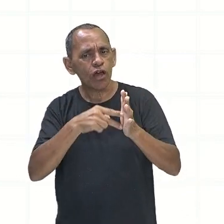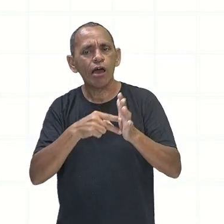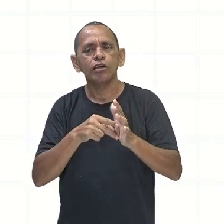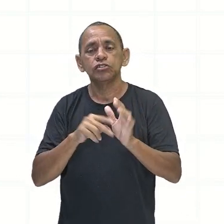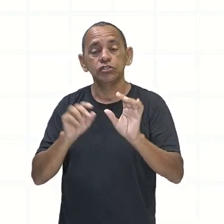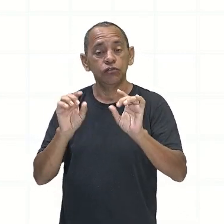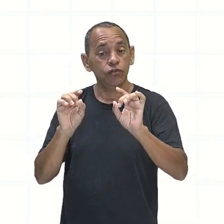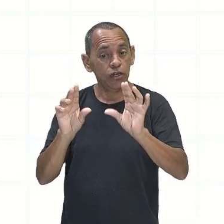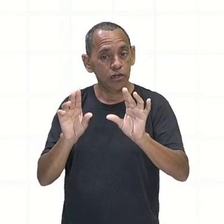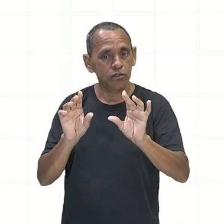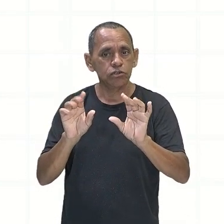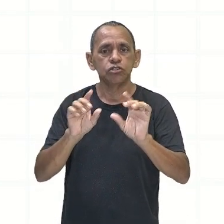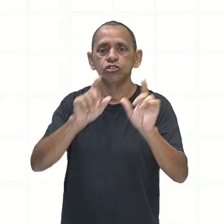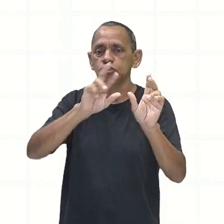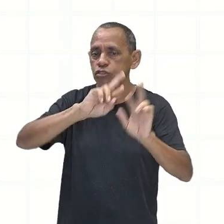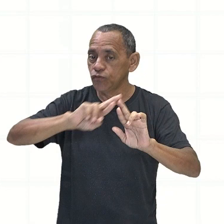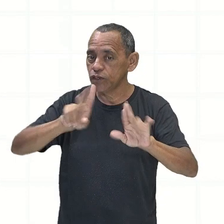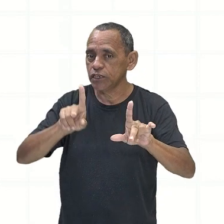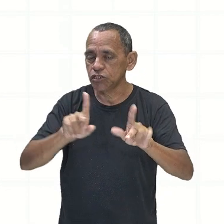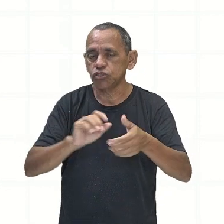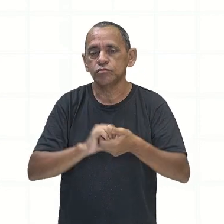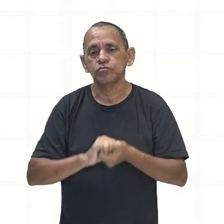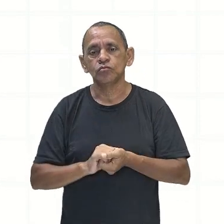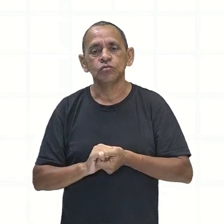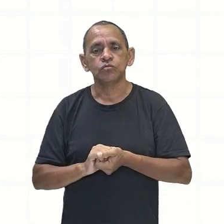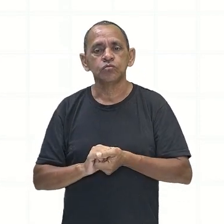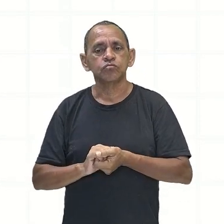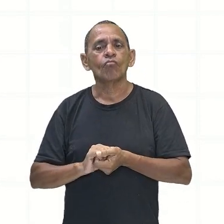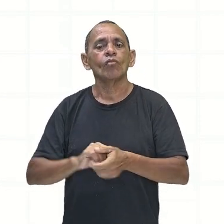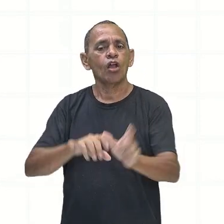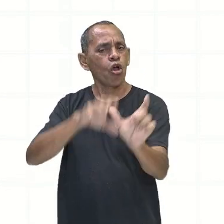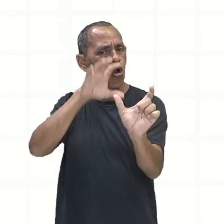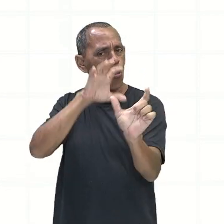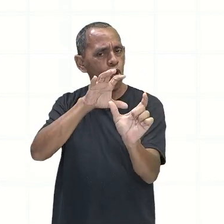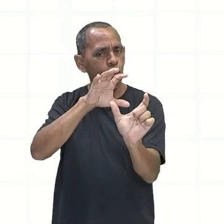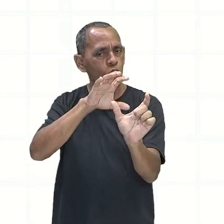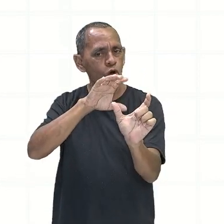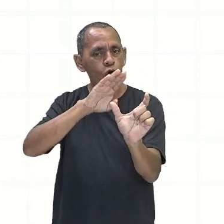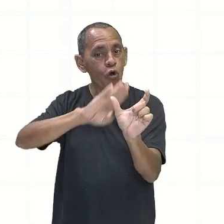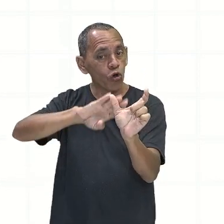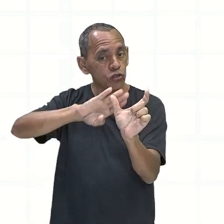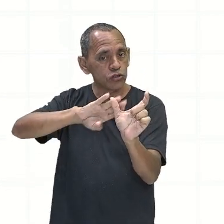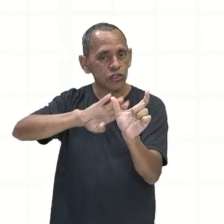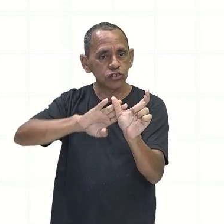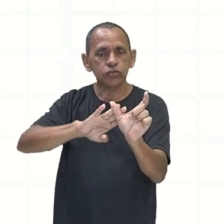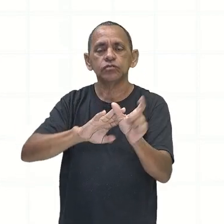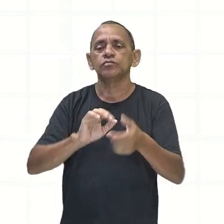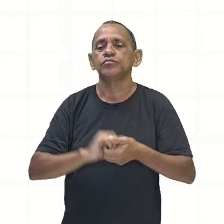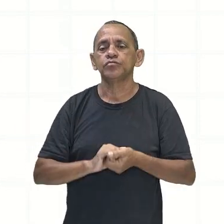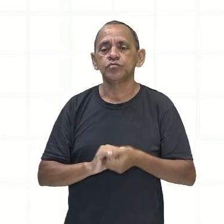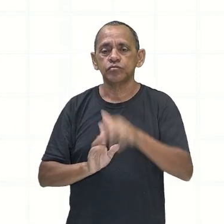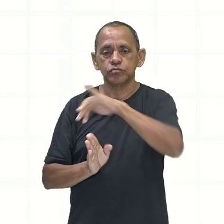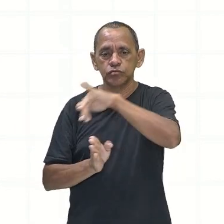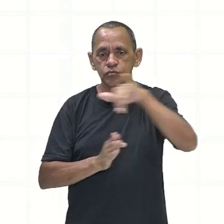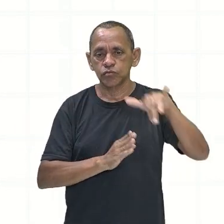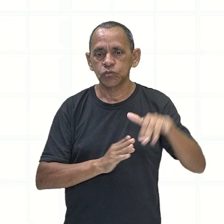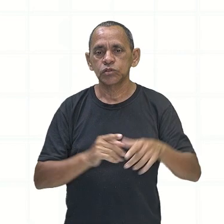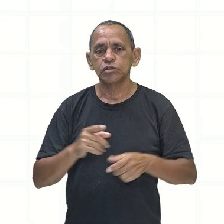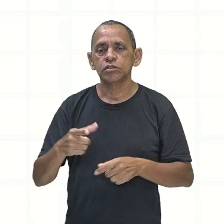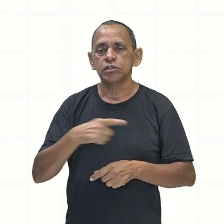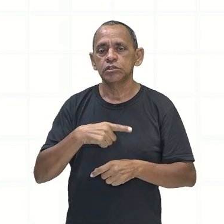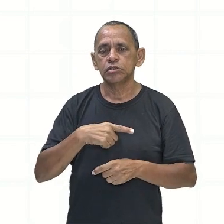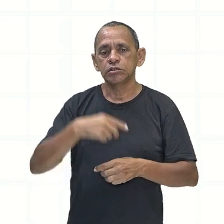conotativa. Temos também outro exemplo com a palavra fera, né, em 3 contextos